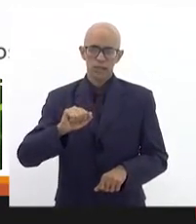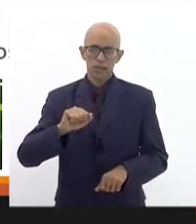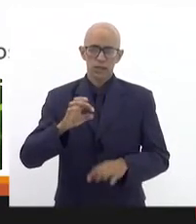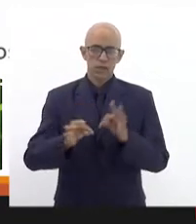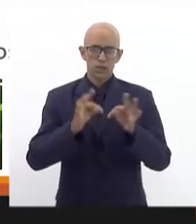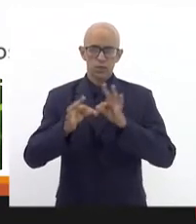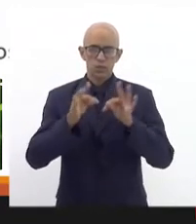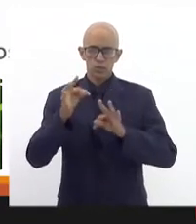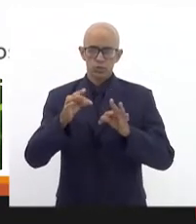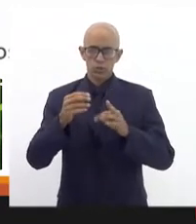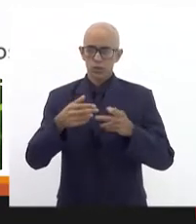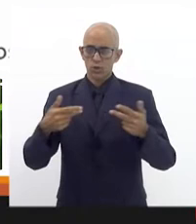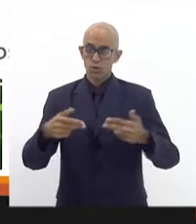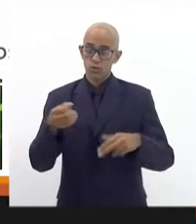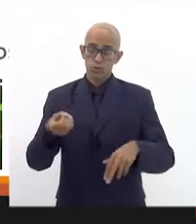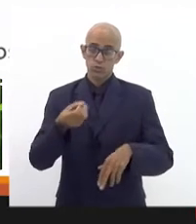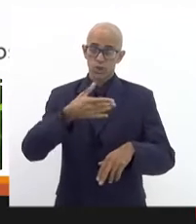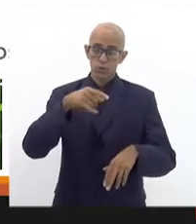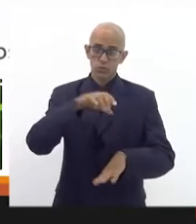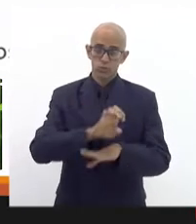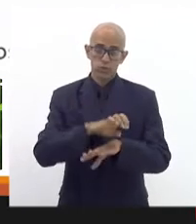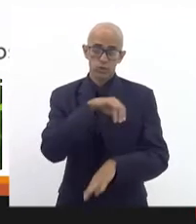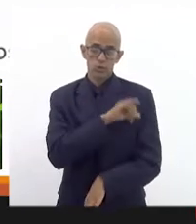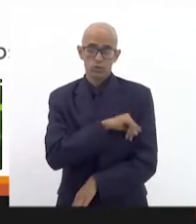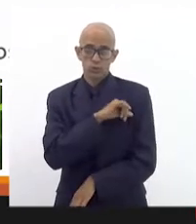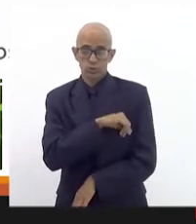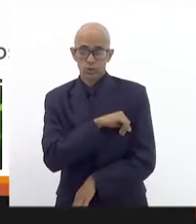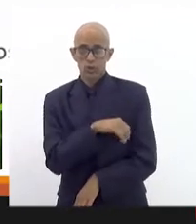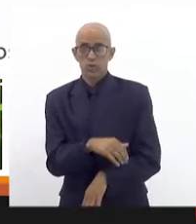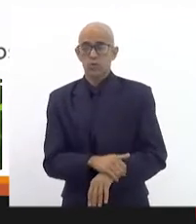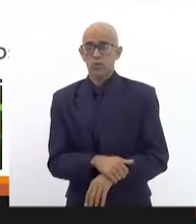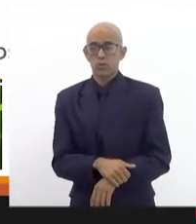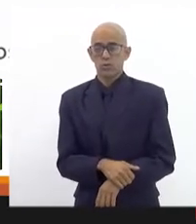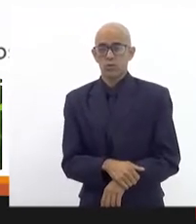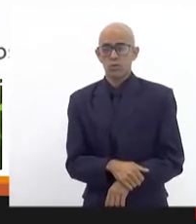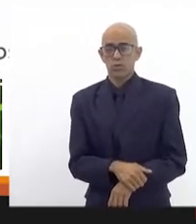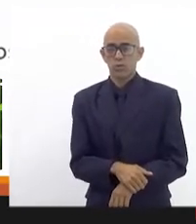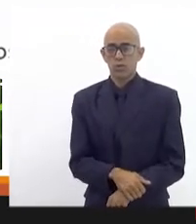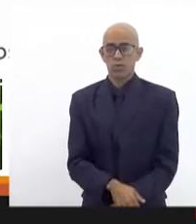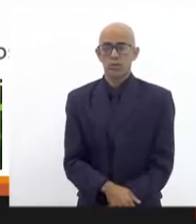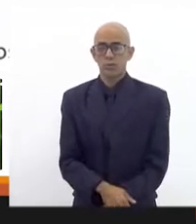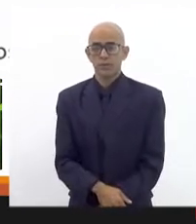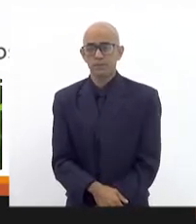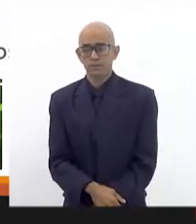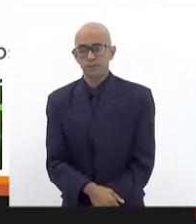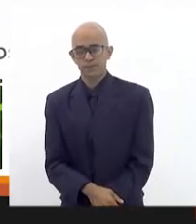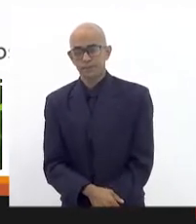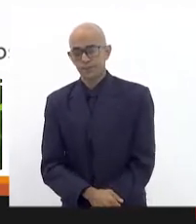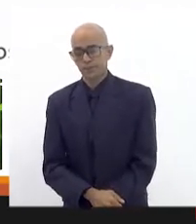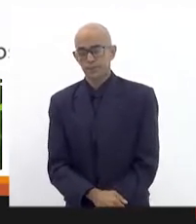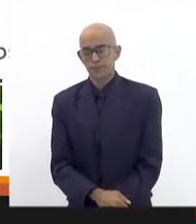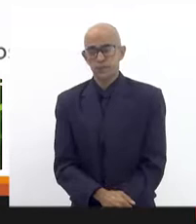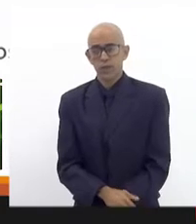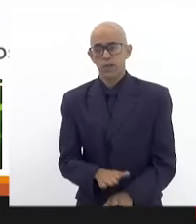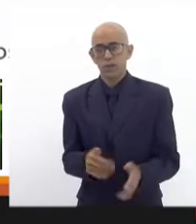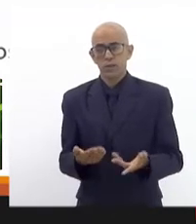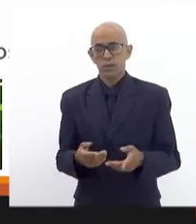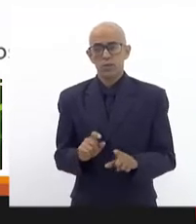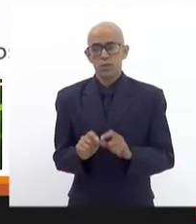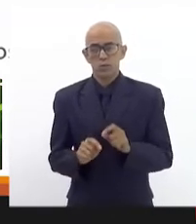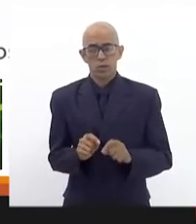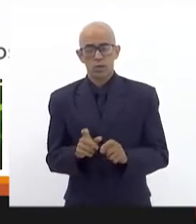esse programa. Outro fundo que é importante é o Fundo Social do Pré-Sal, mas isso é uma discussão nacional, né, Valdec? Né, como